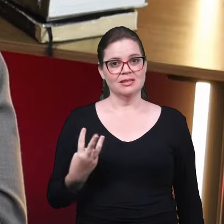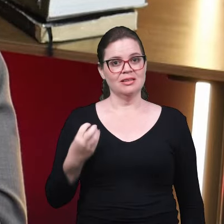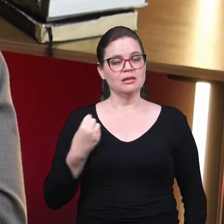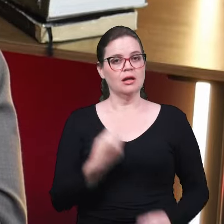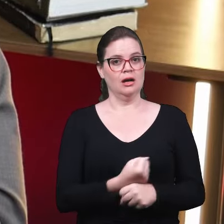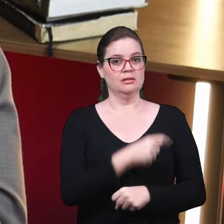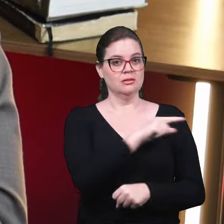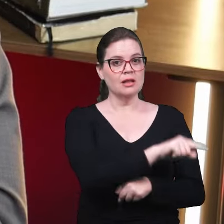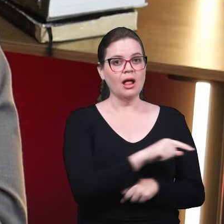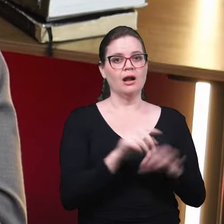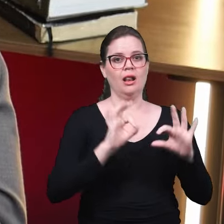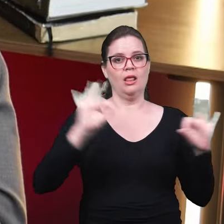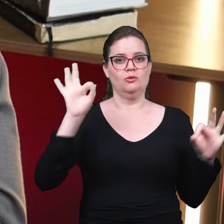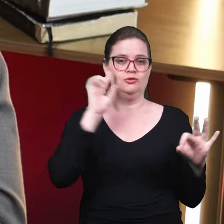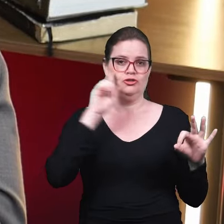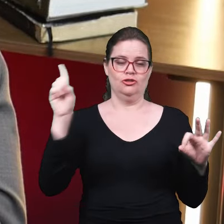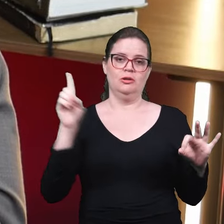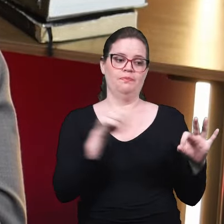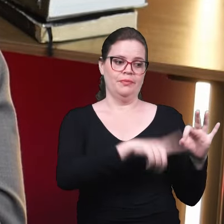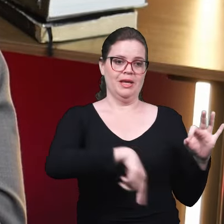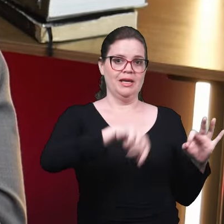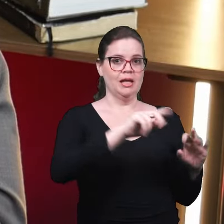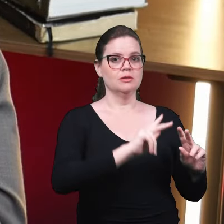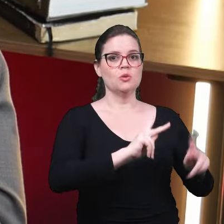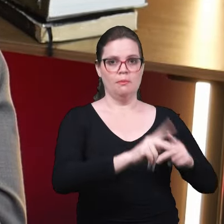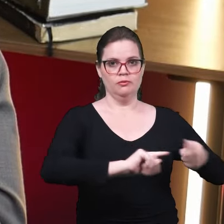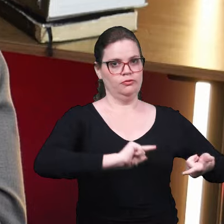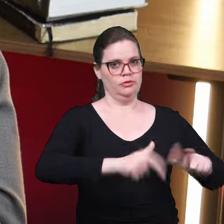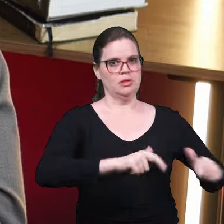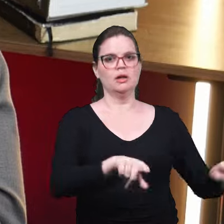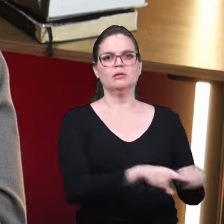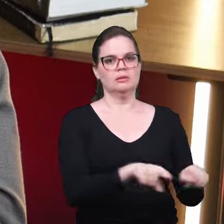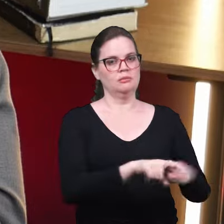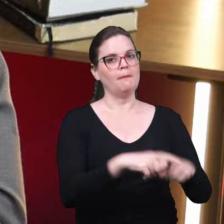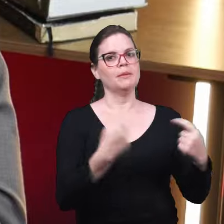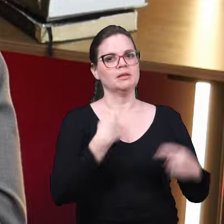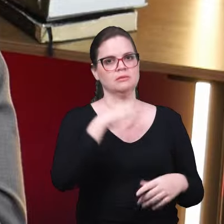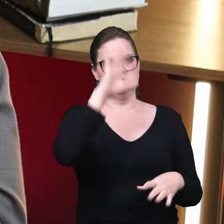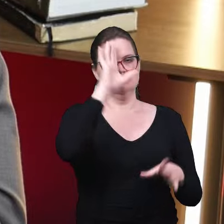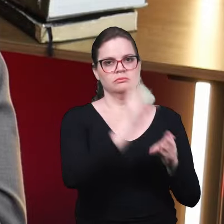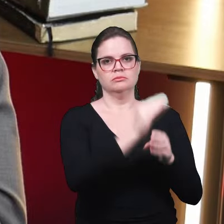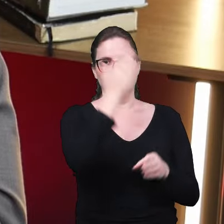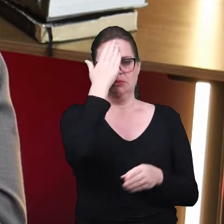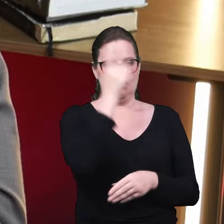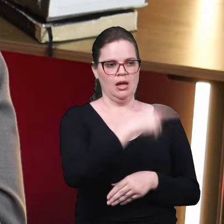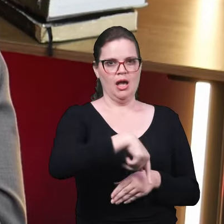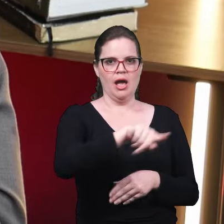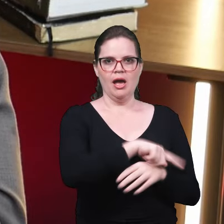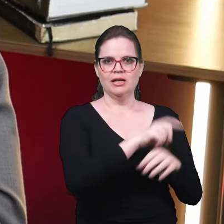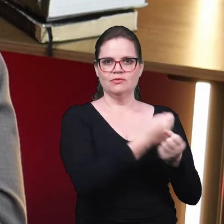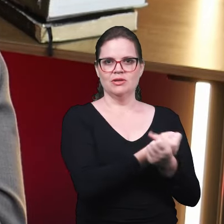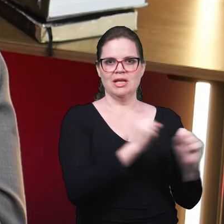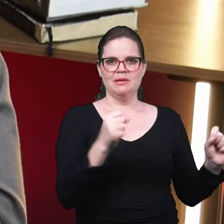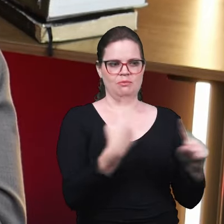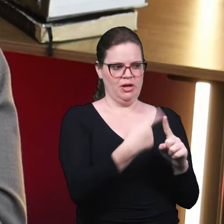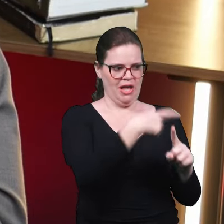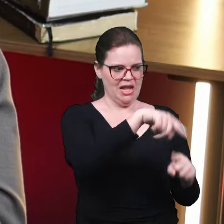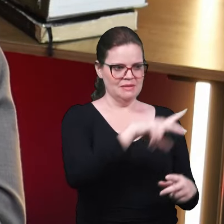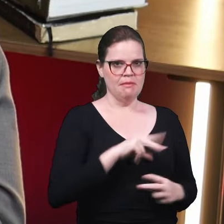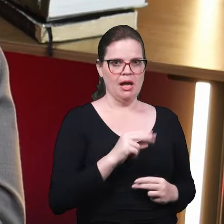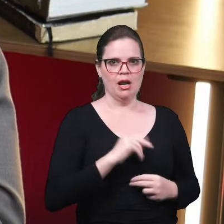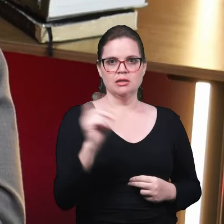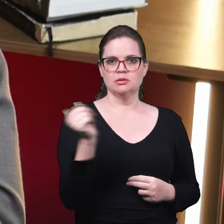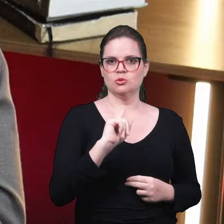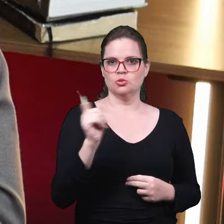de Deus, e eles precisavam entender que eles não iriam ser livres ali pelo mérito deles, nem